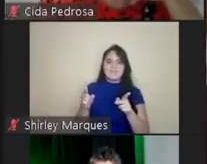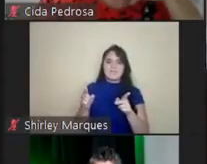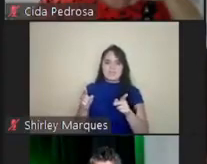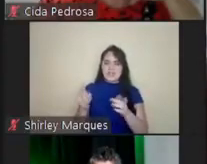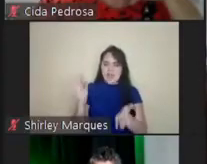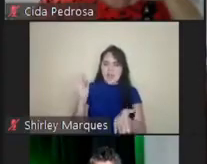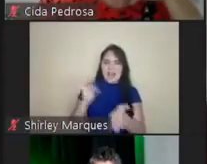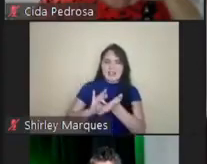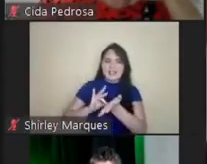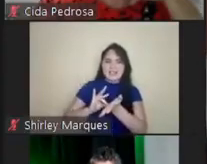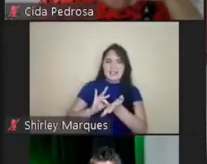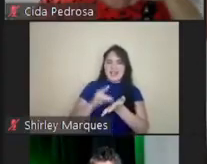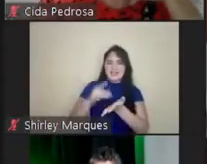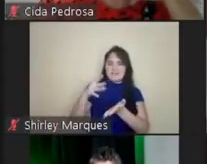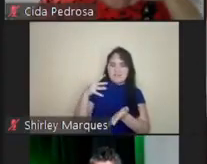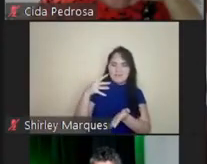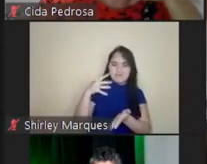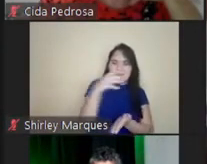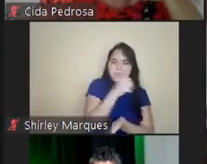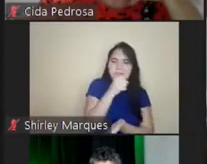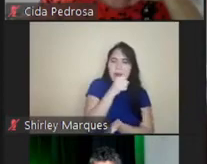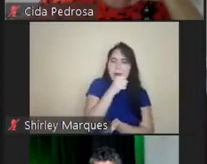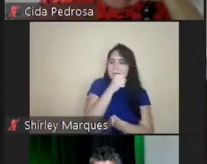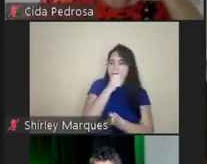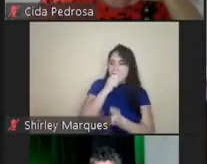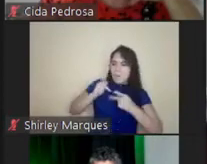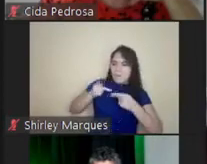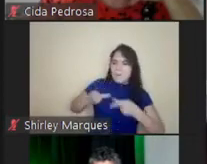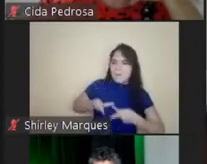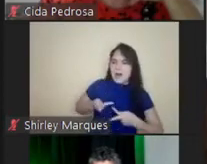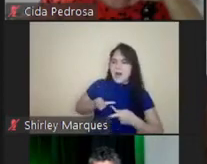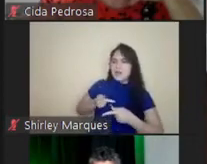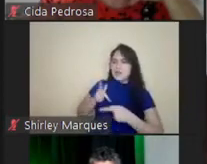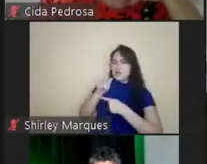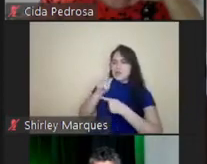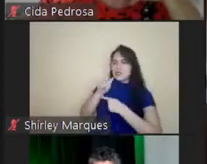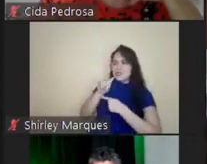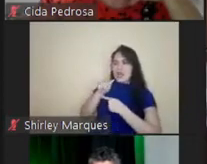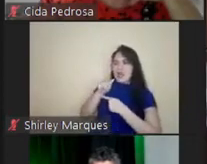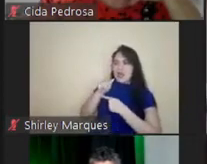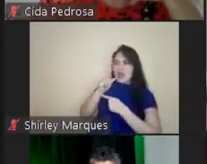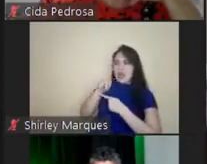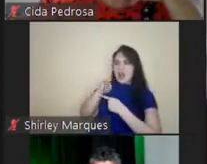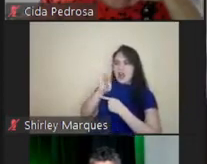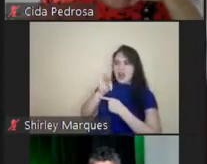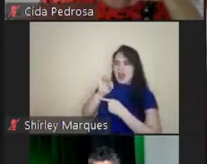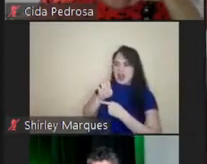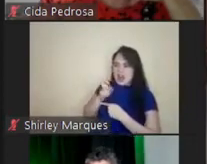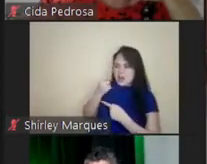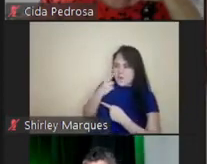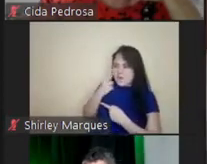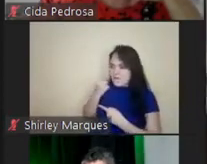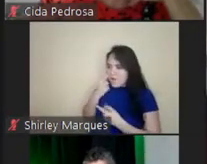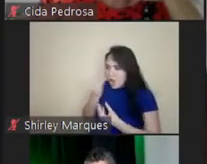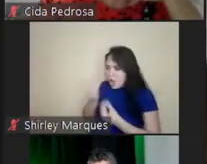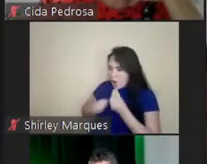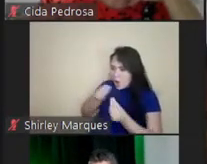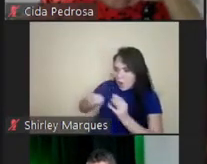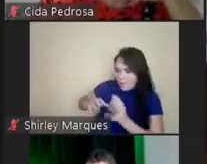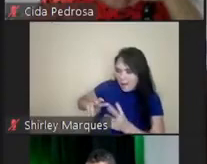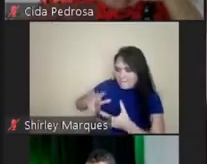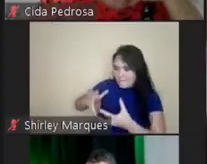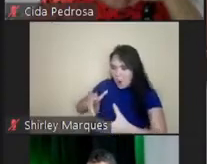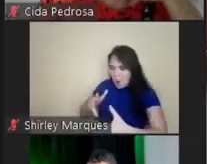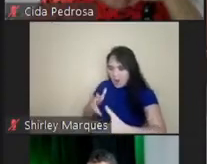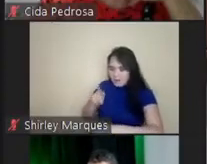realidade em velocidade supra-humana, Gigante consegue recalcular a nova trajetória do pé e da bola.